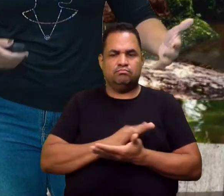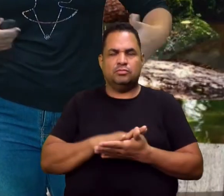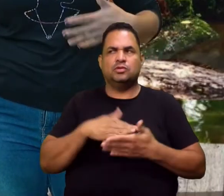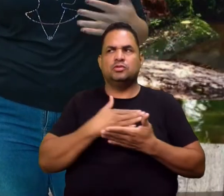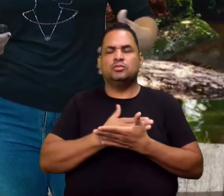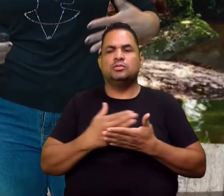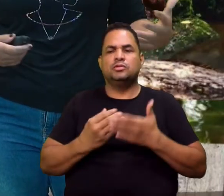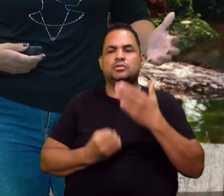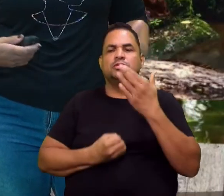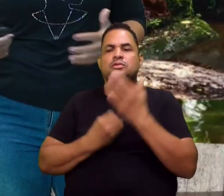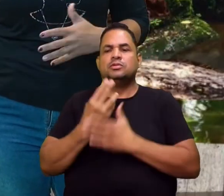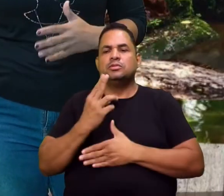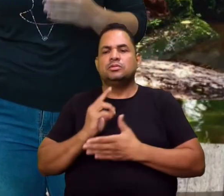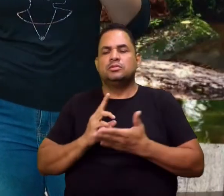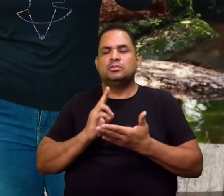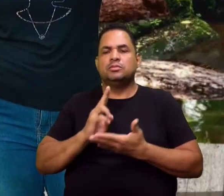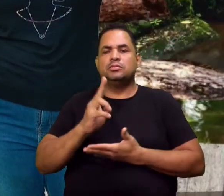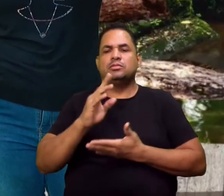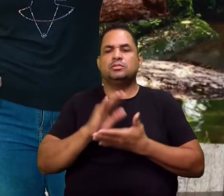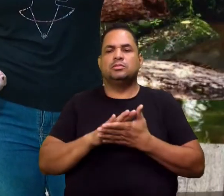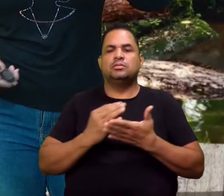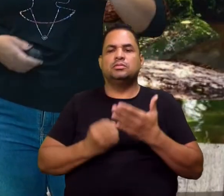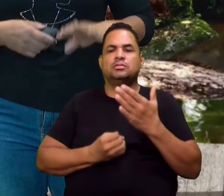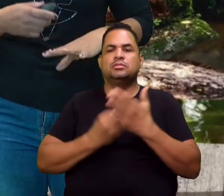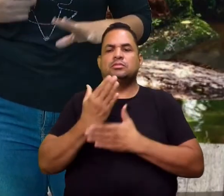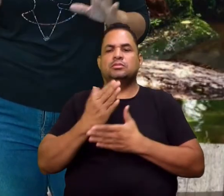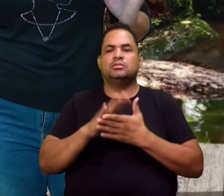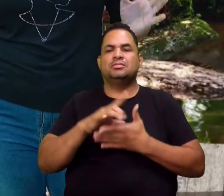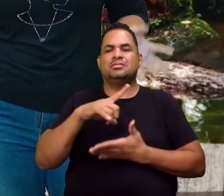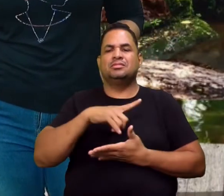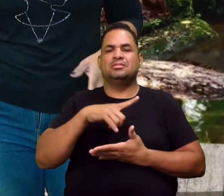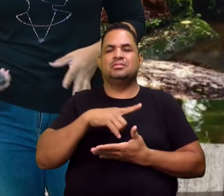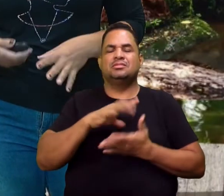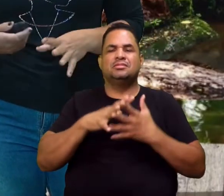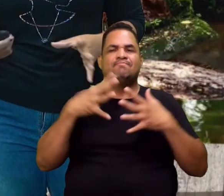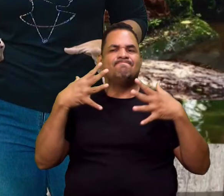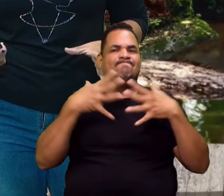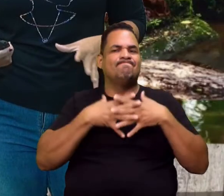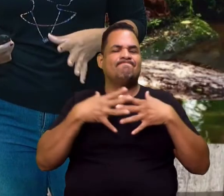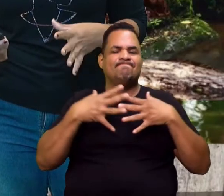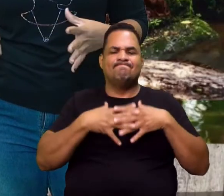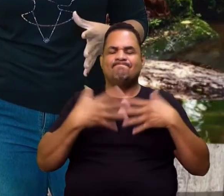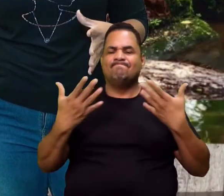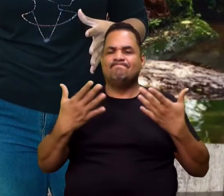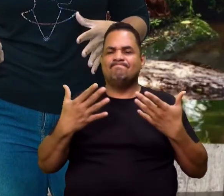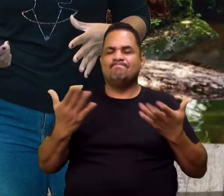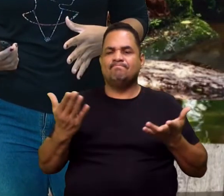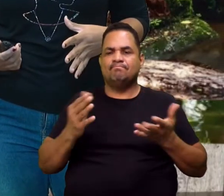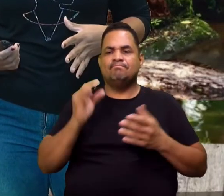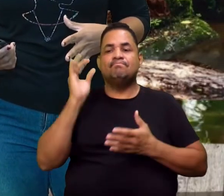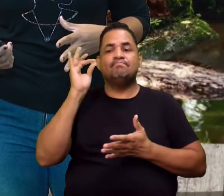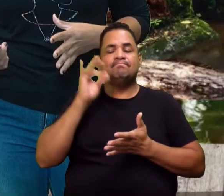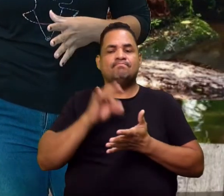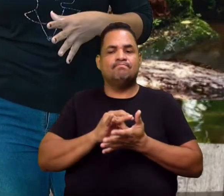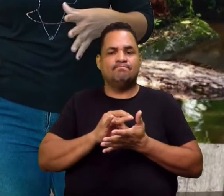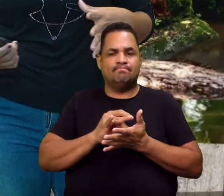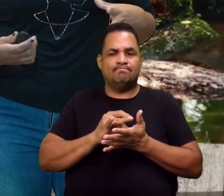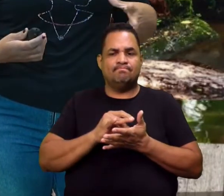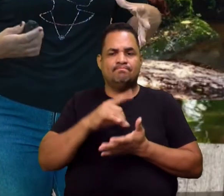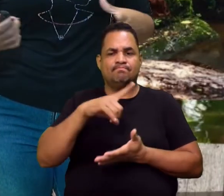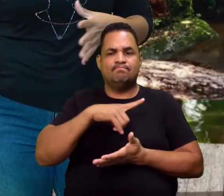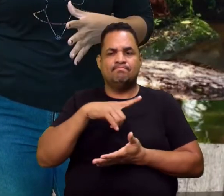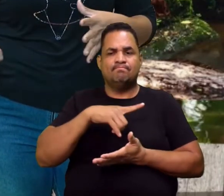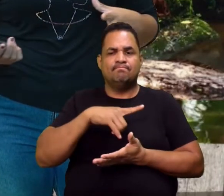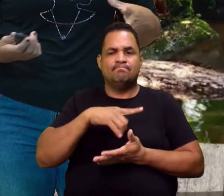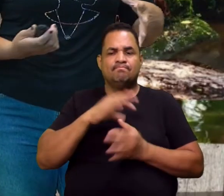né, quando esse processo de desenvolvimento começou a surgir, causou muita confusão, né? E realmente existe hoje